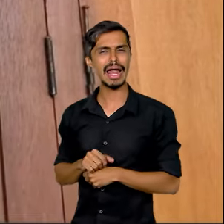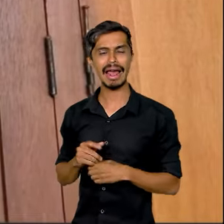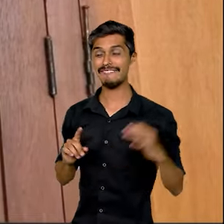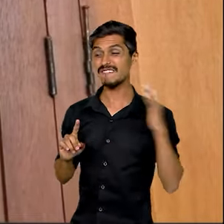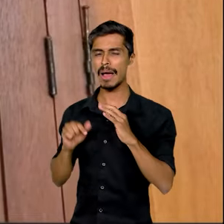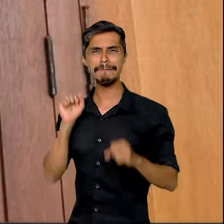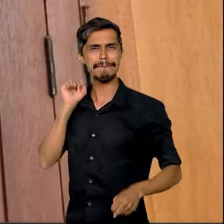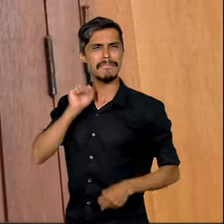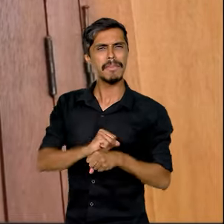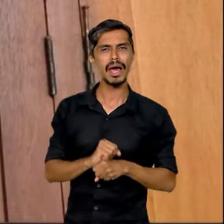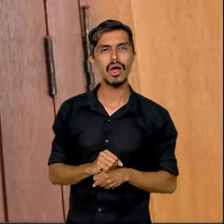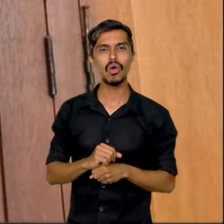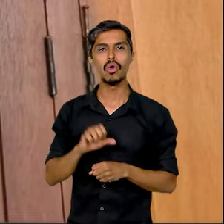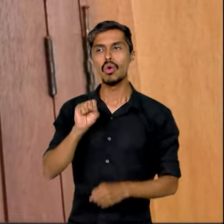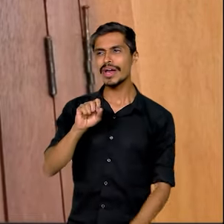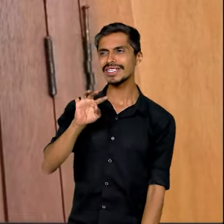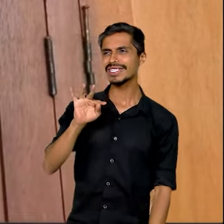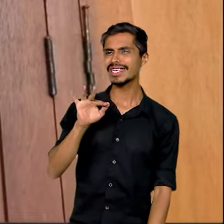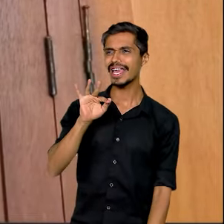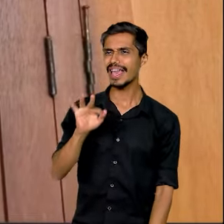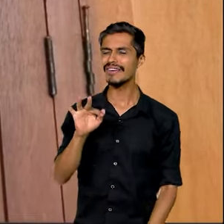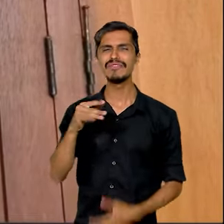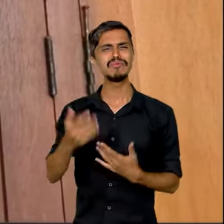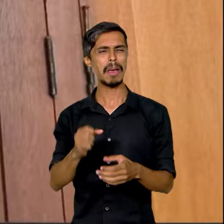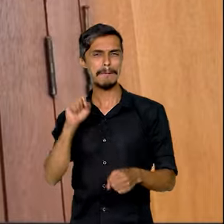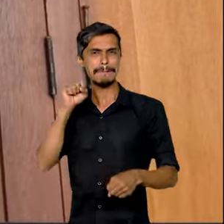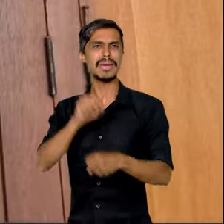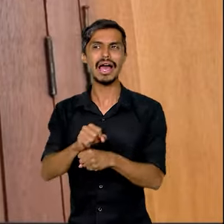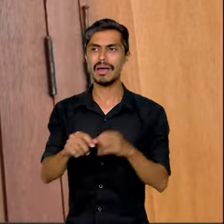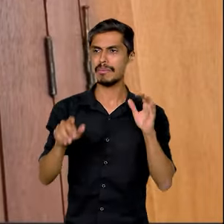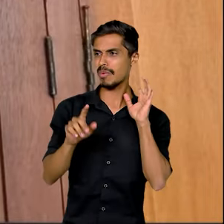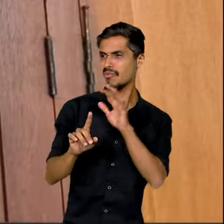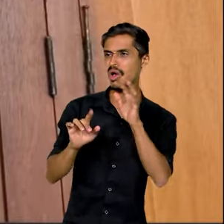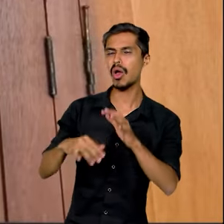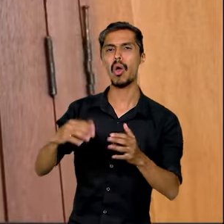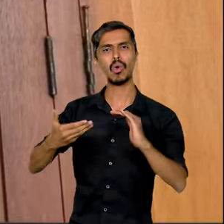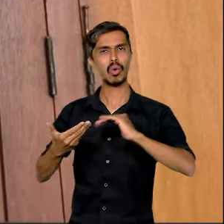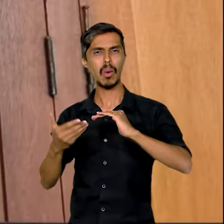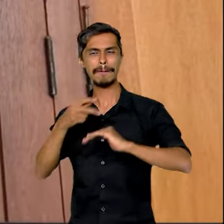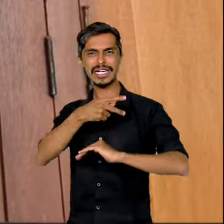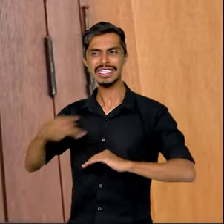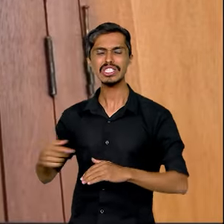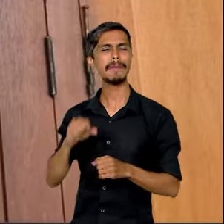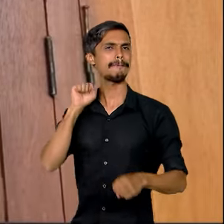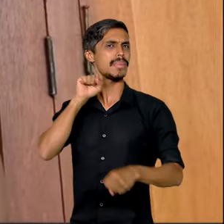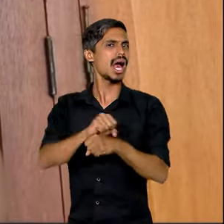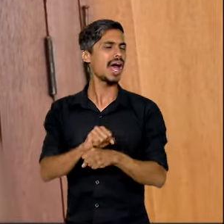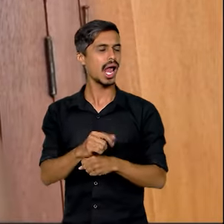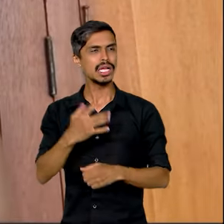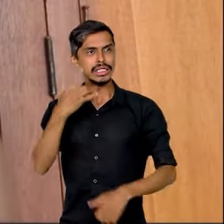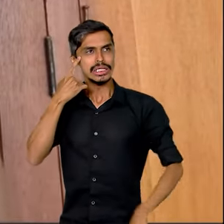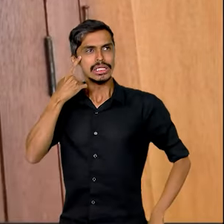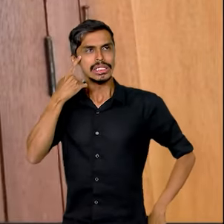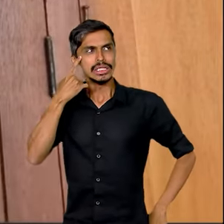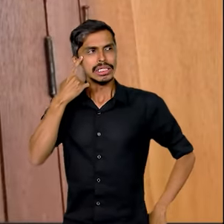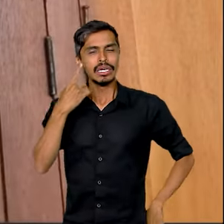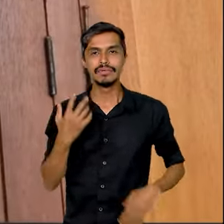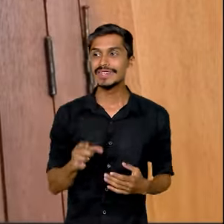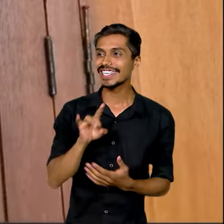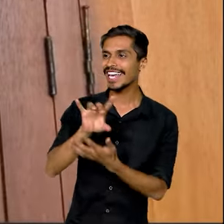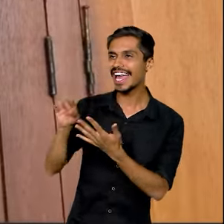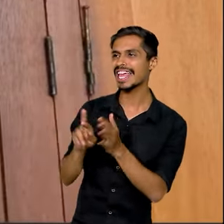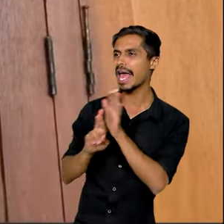Devia fazer o presidente do Supremo Tribunal parar. Devia fazer o presidente do Congresso Nacional parar.